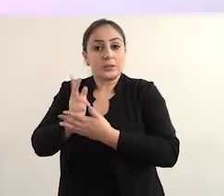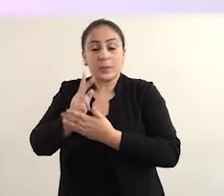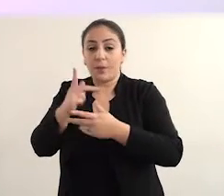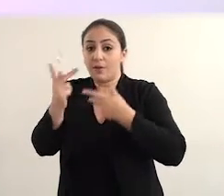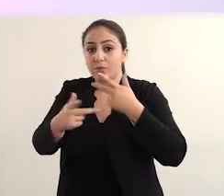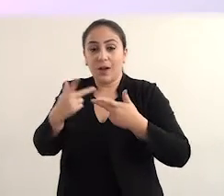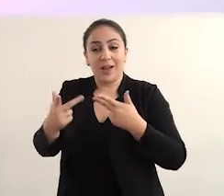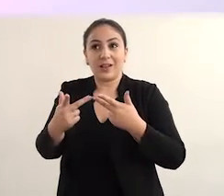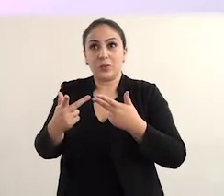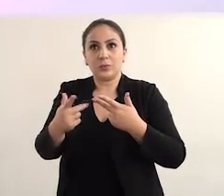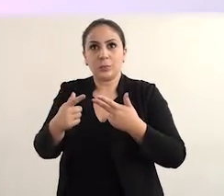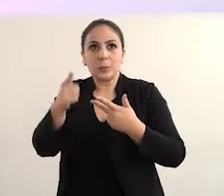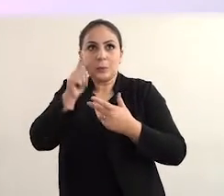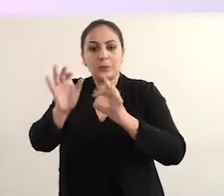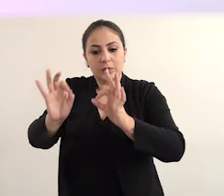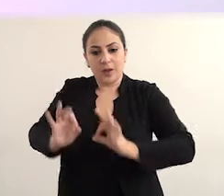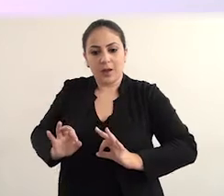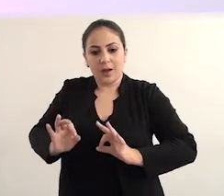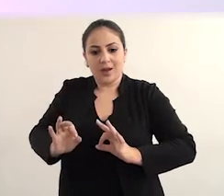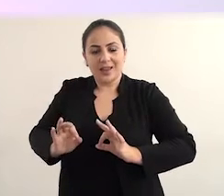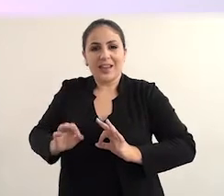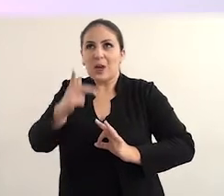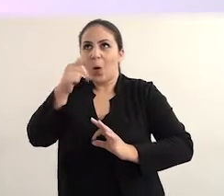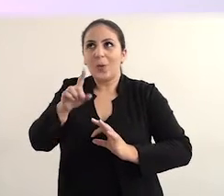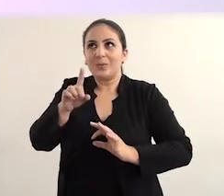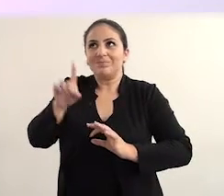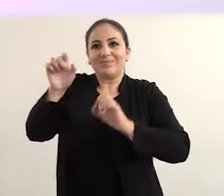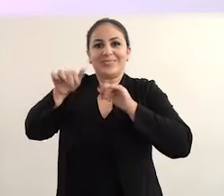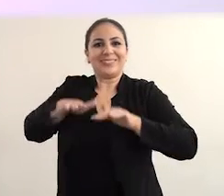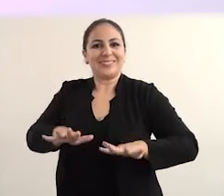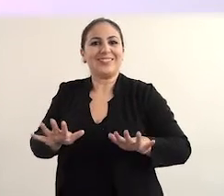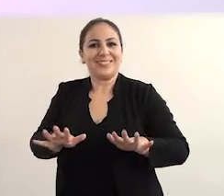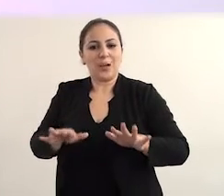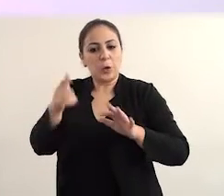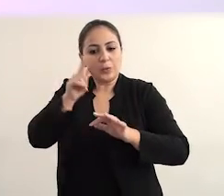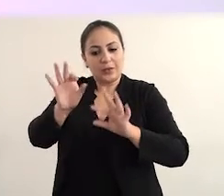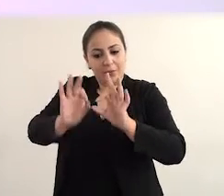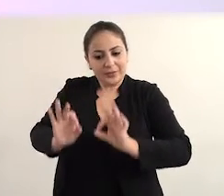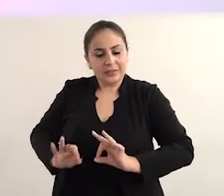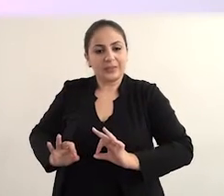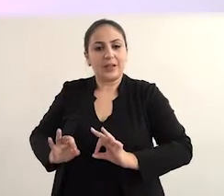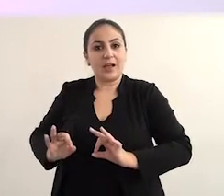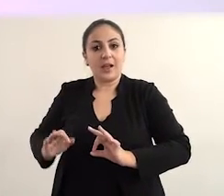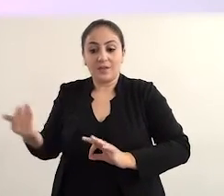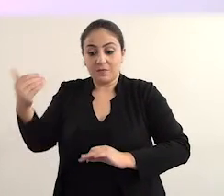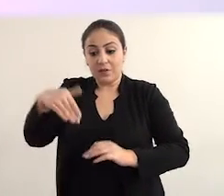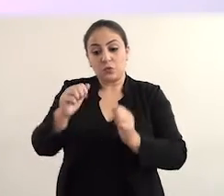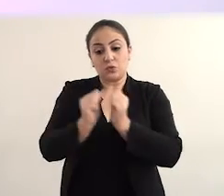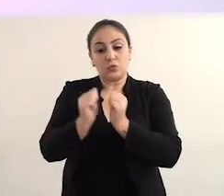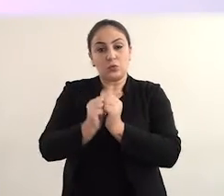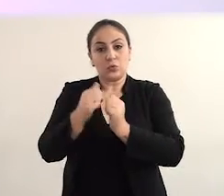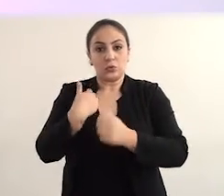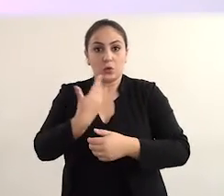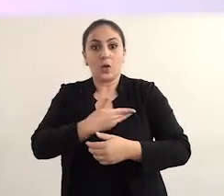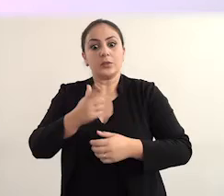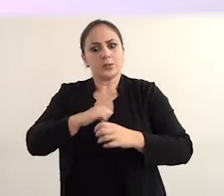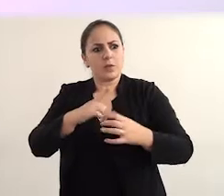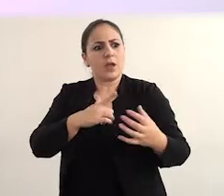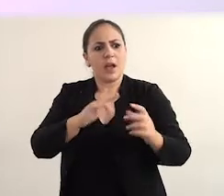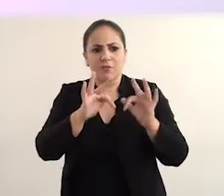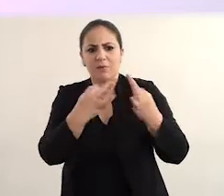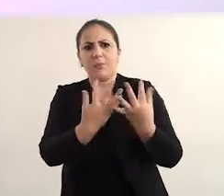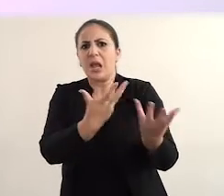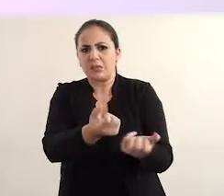isso tudo foi muito organizado, digo, um plano maior que isso, né? Foi organizado, ela veio para nós e houve uma